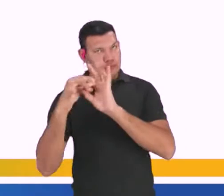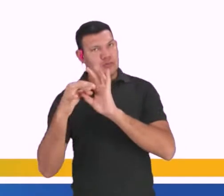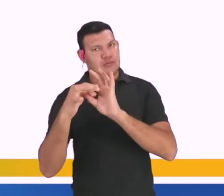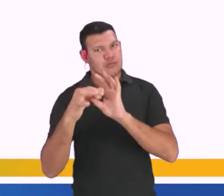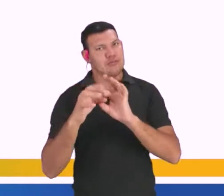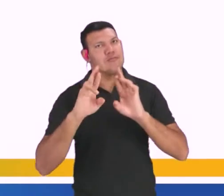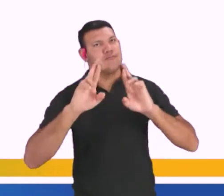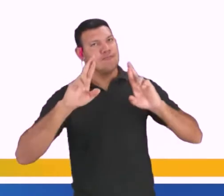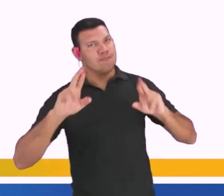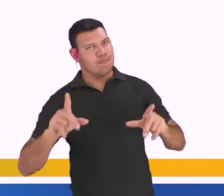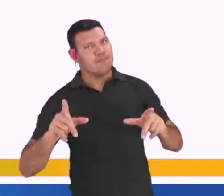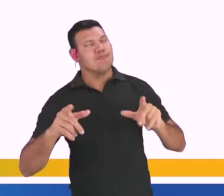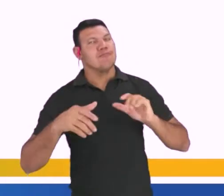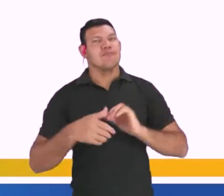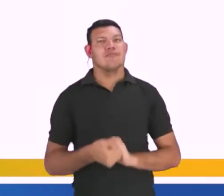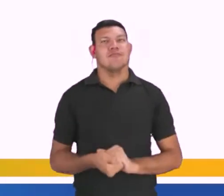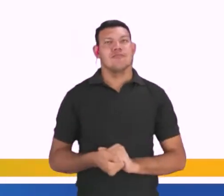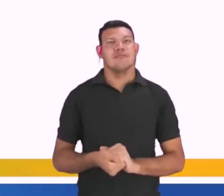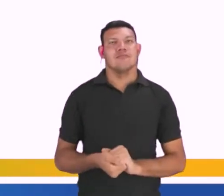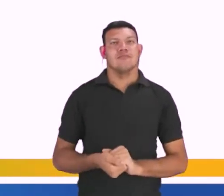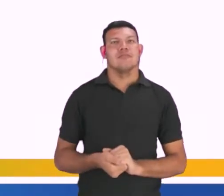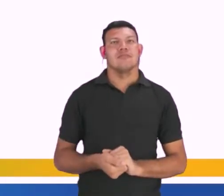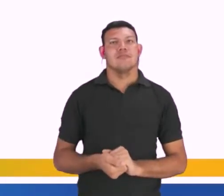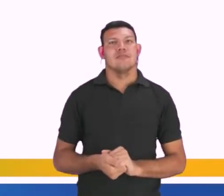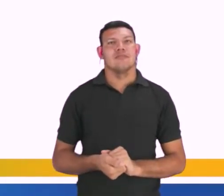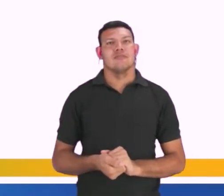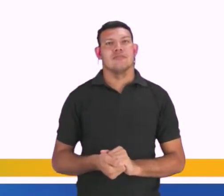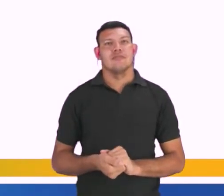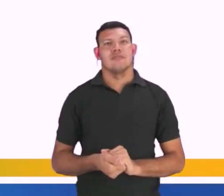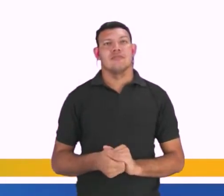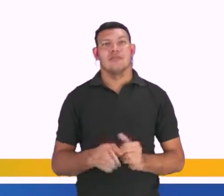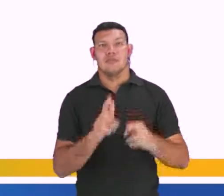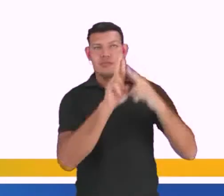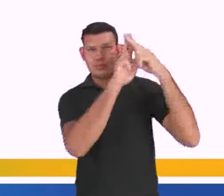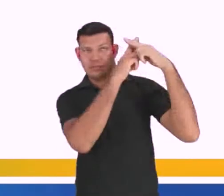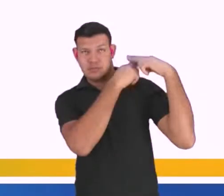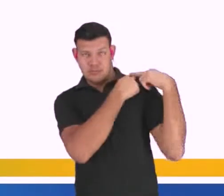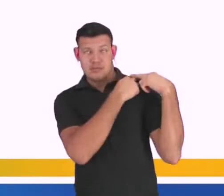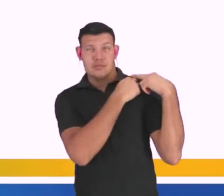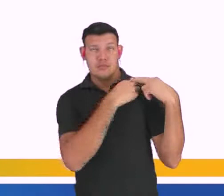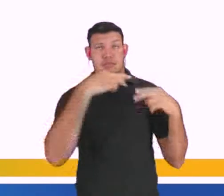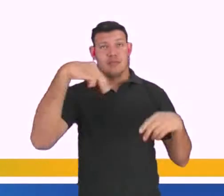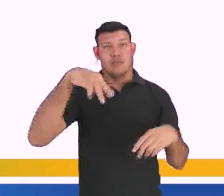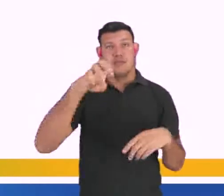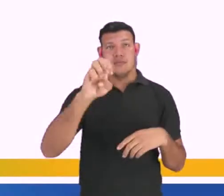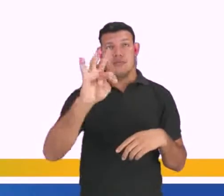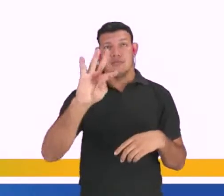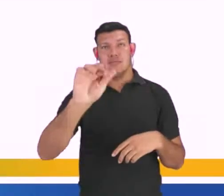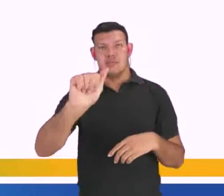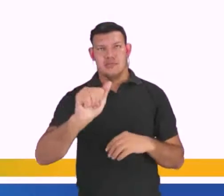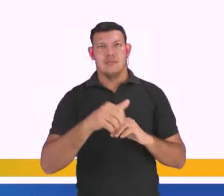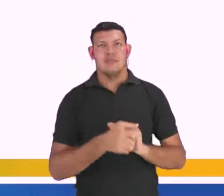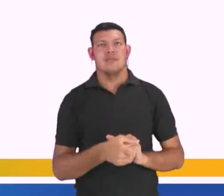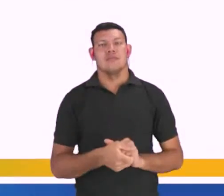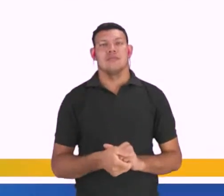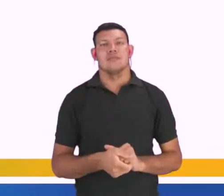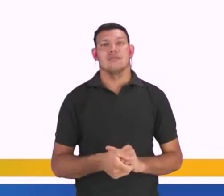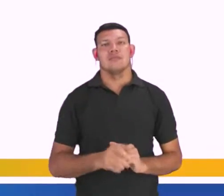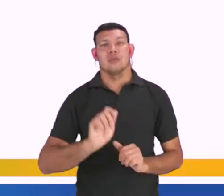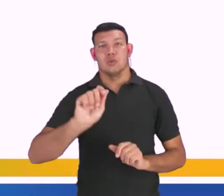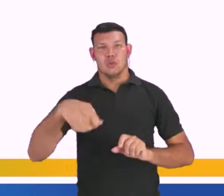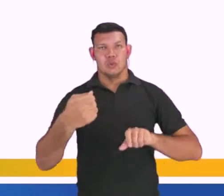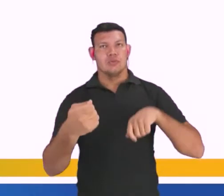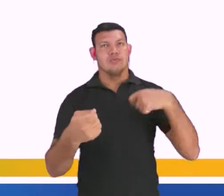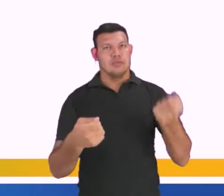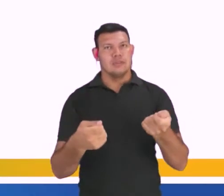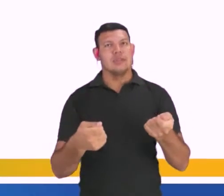vão ver depois. Geralmente, ouvimos dizer que a função metalinguística é aquela em que o código